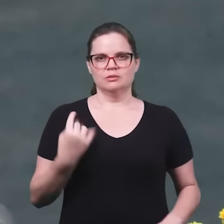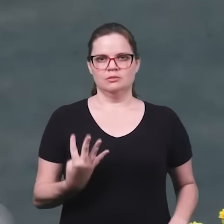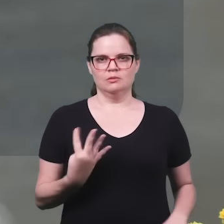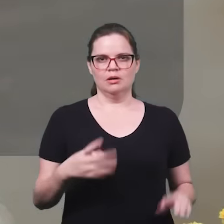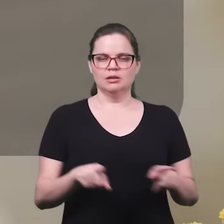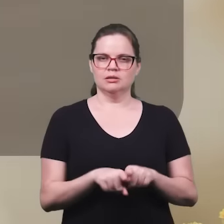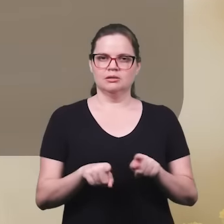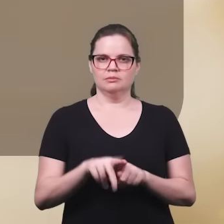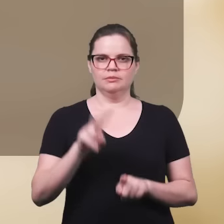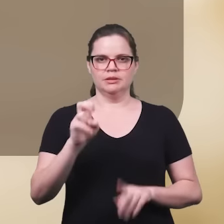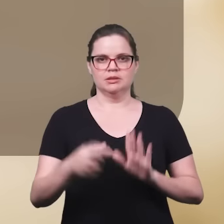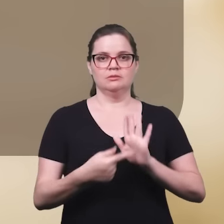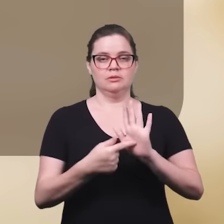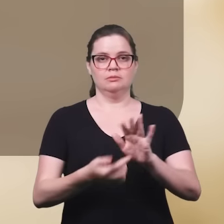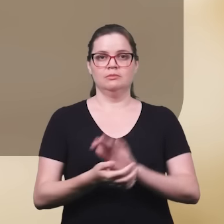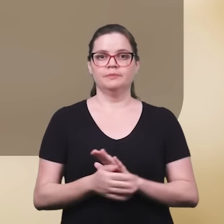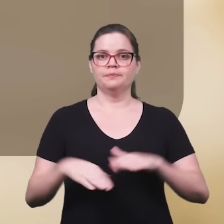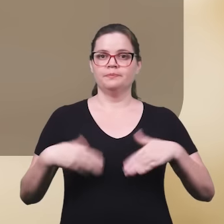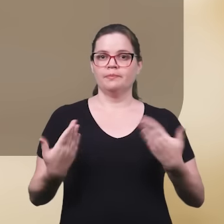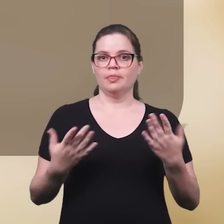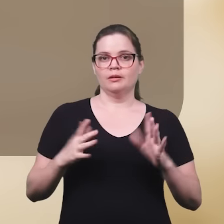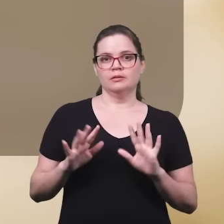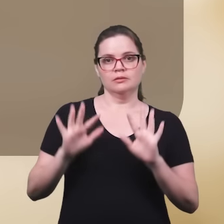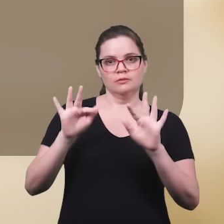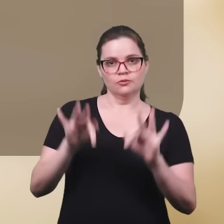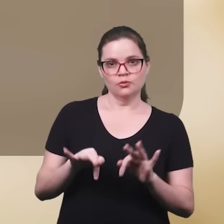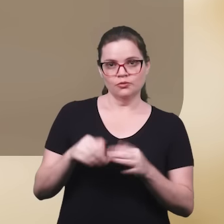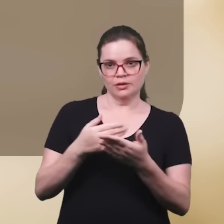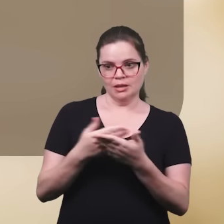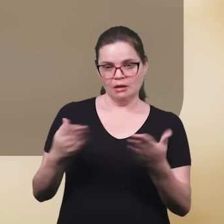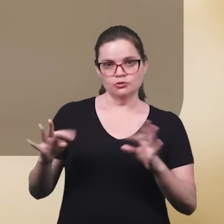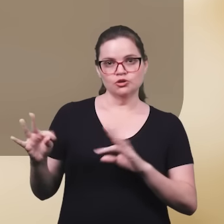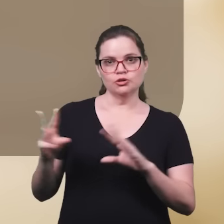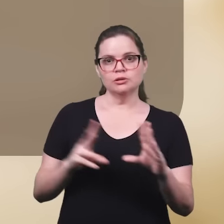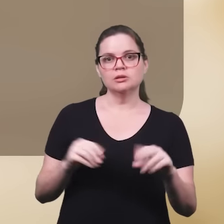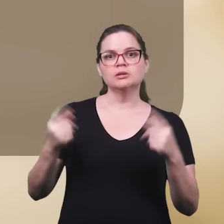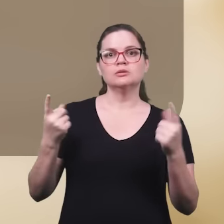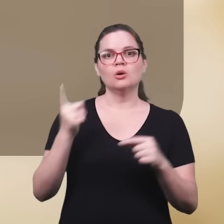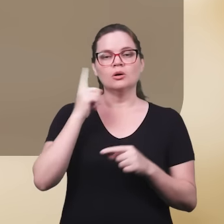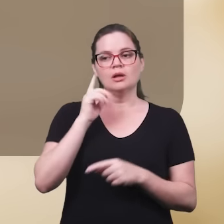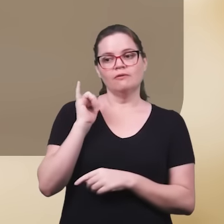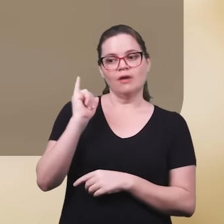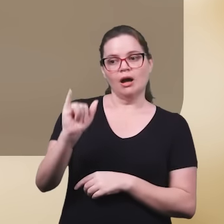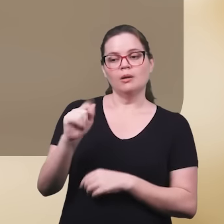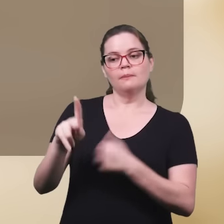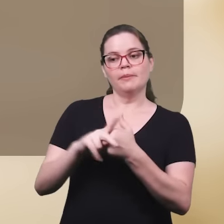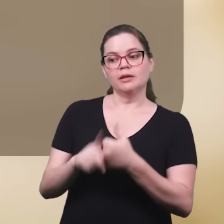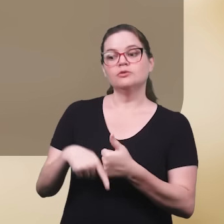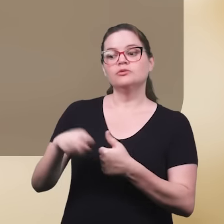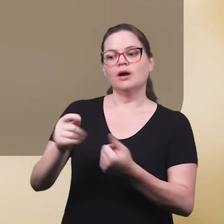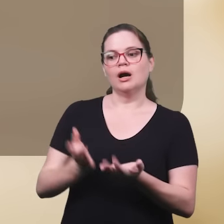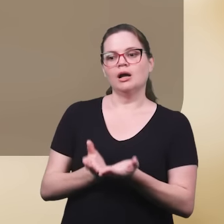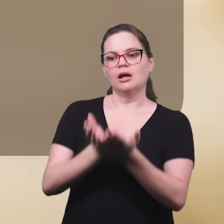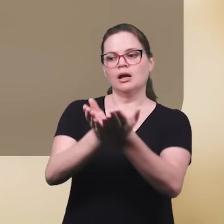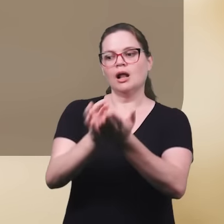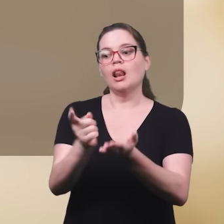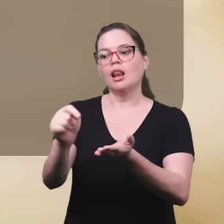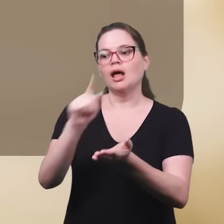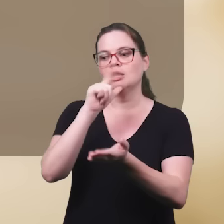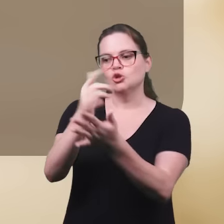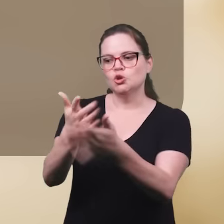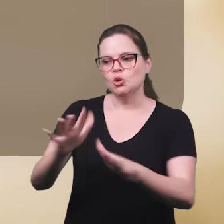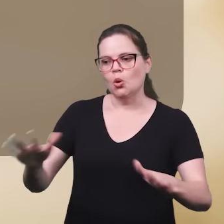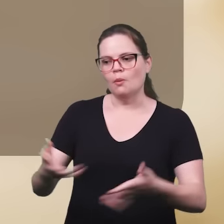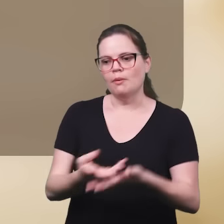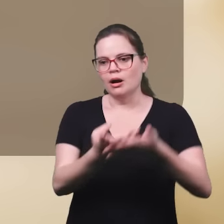versos 4 e 5, que diz assim: Quando acabou de falar, disse a Simão: Faze-te ao mar alto e lançai as vossas redes para